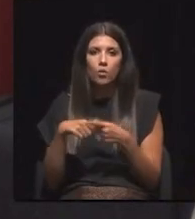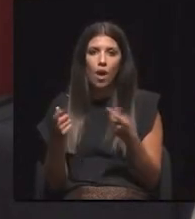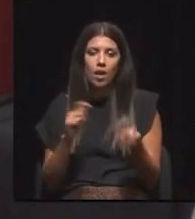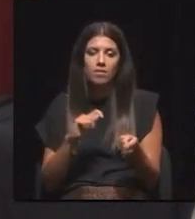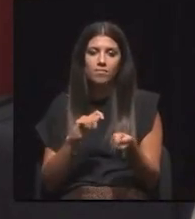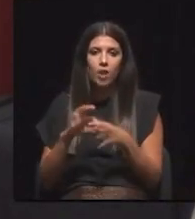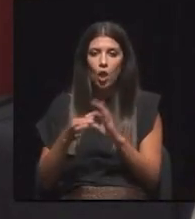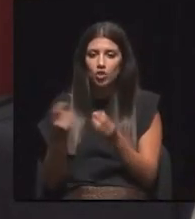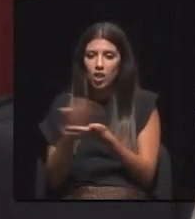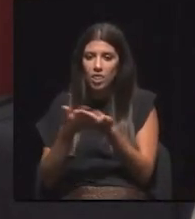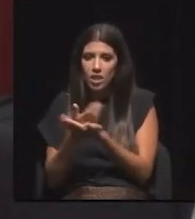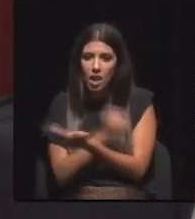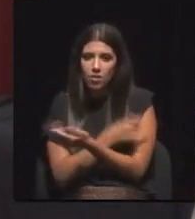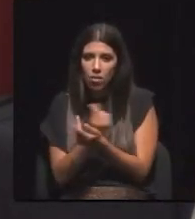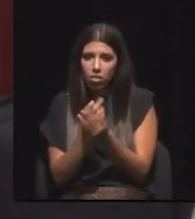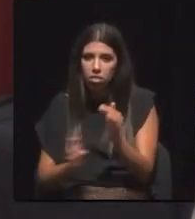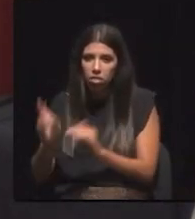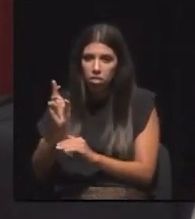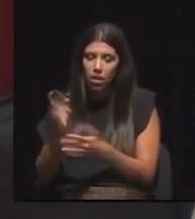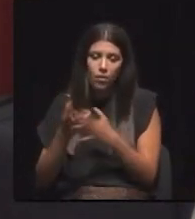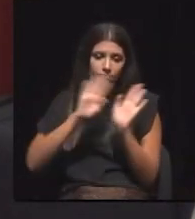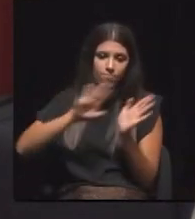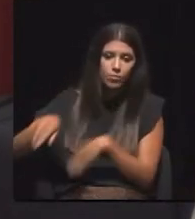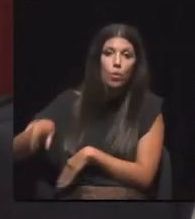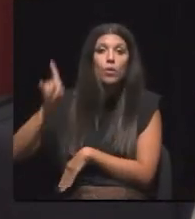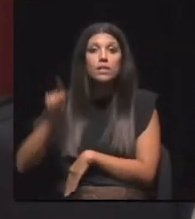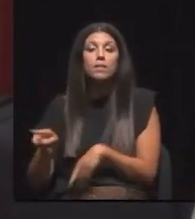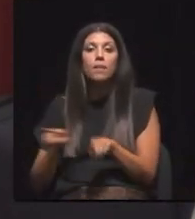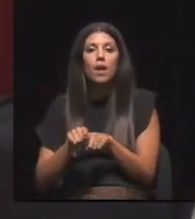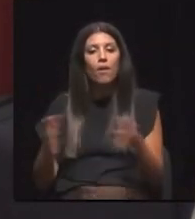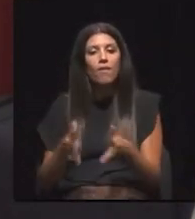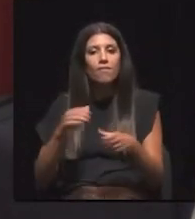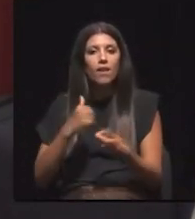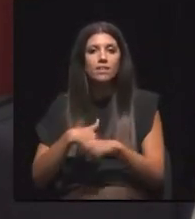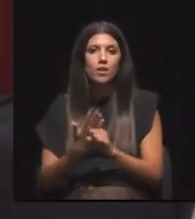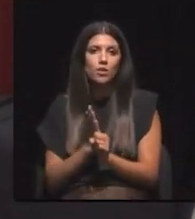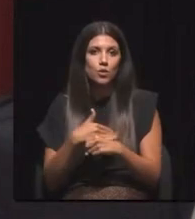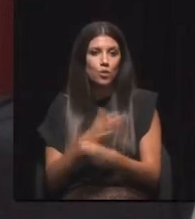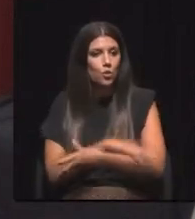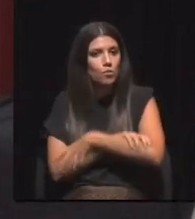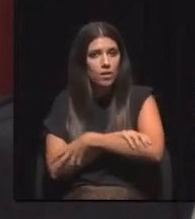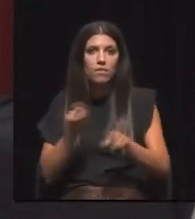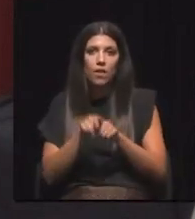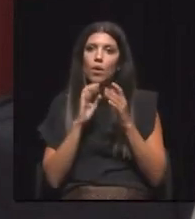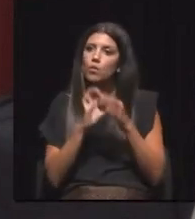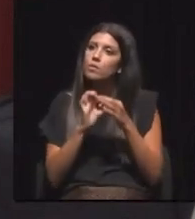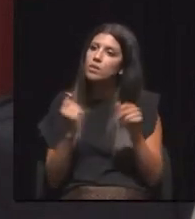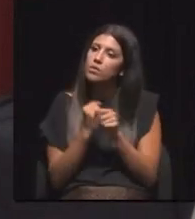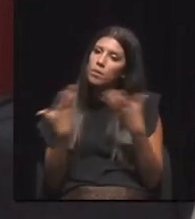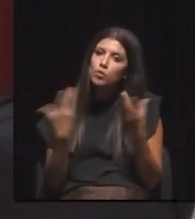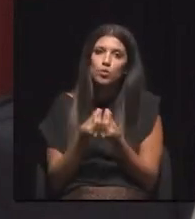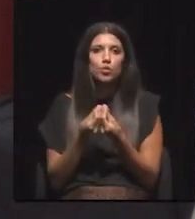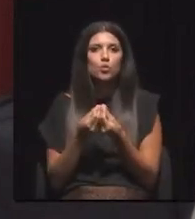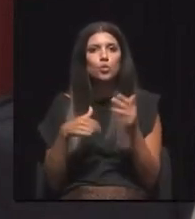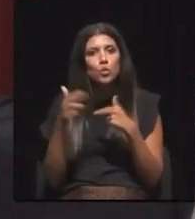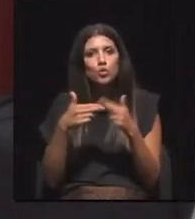especulativo, essencial para garantir habitação a preços dignos, mas não só. O fomento do setor cooperativo é também uma aposta na colaboração, no trabalho conjunto,